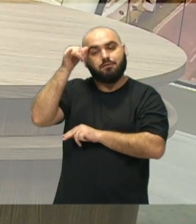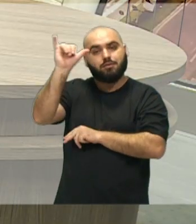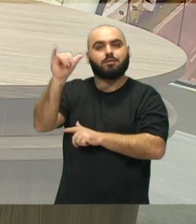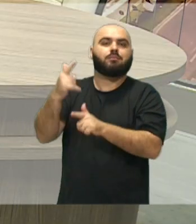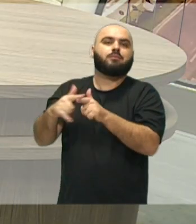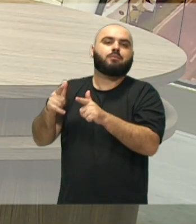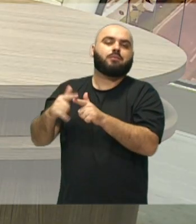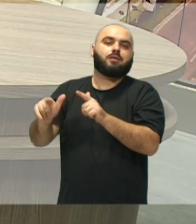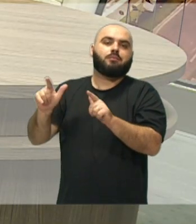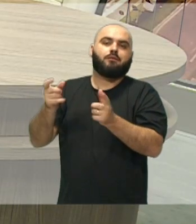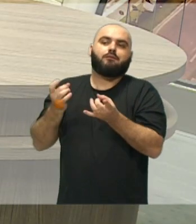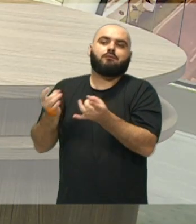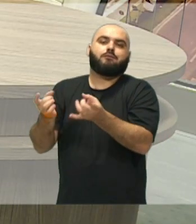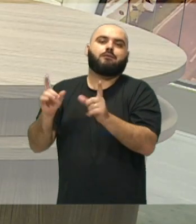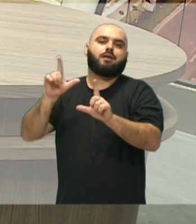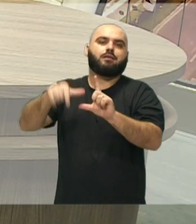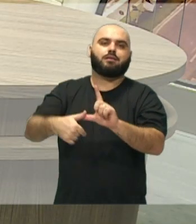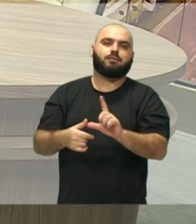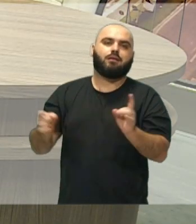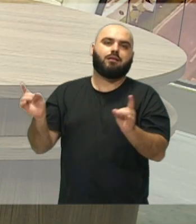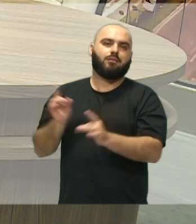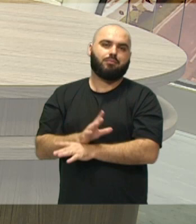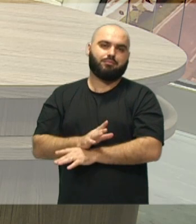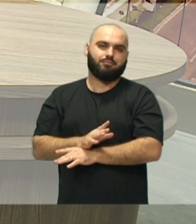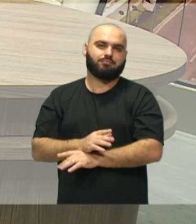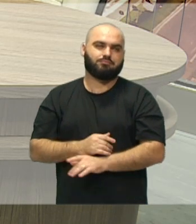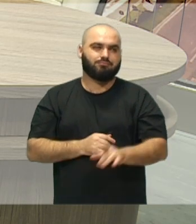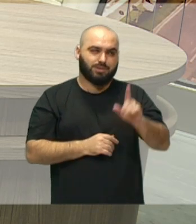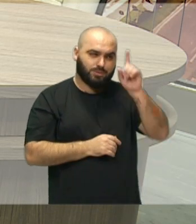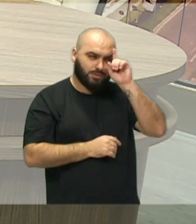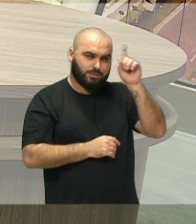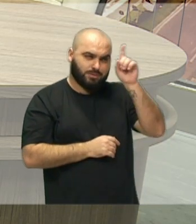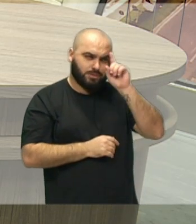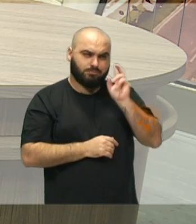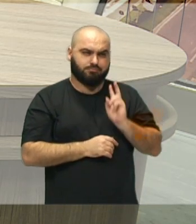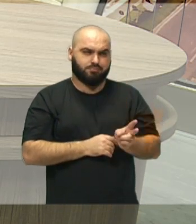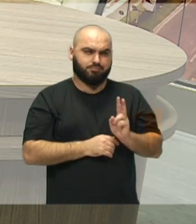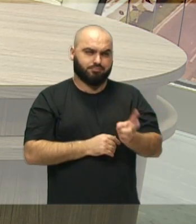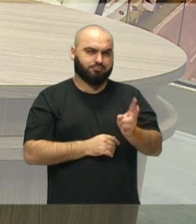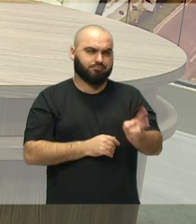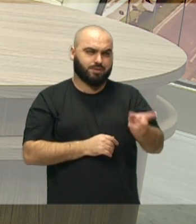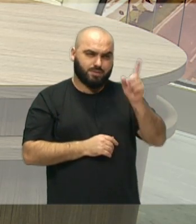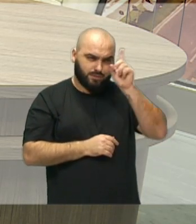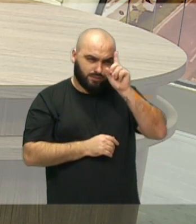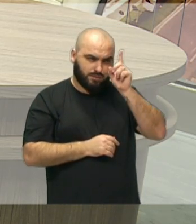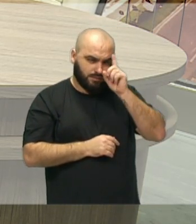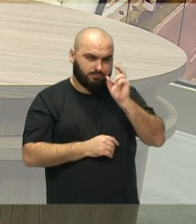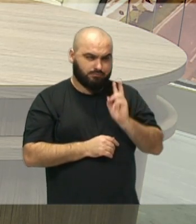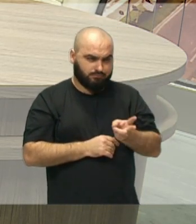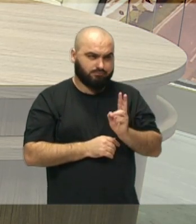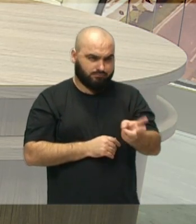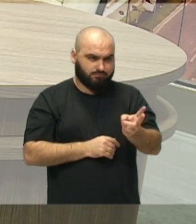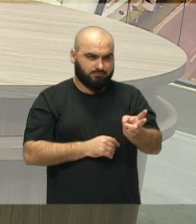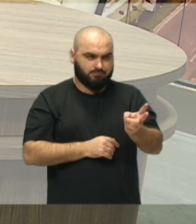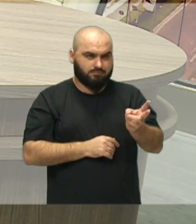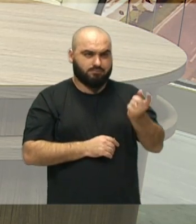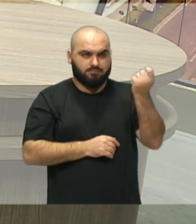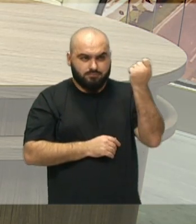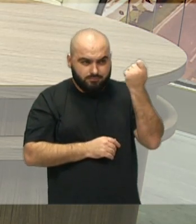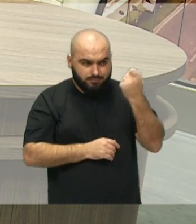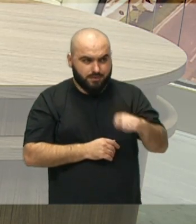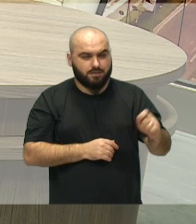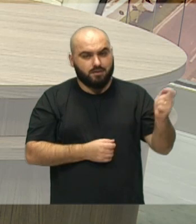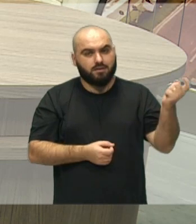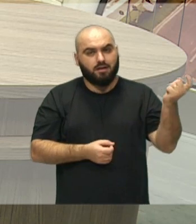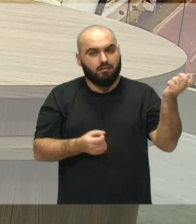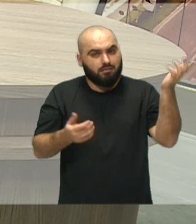coisa, é um trabalho que tem que ser feito todo dia, sempre, e ser reiterado até que vire